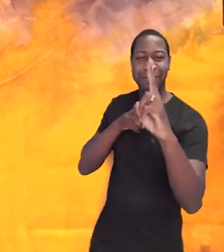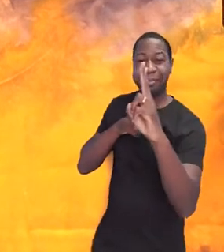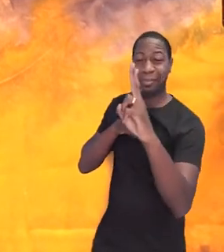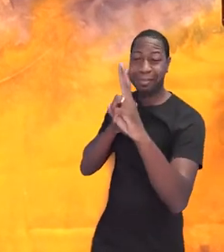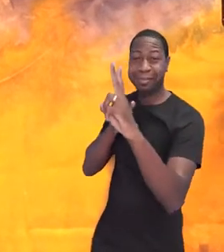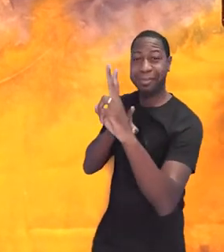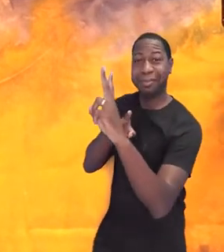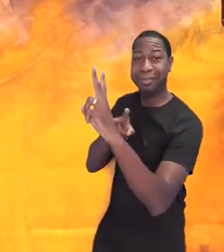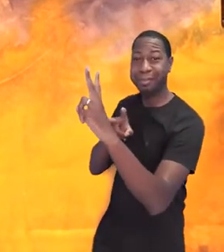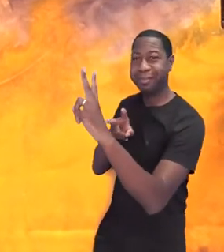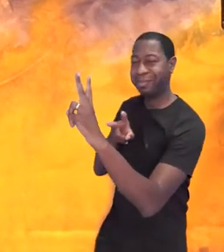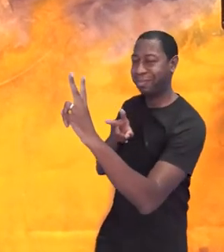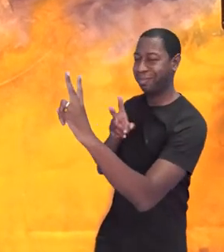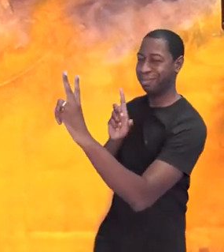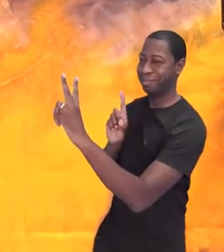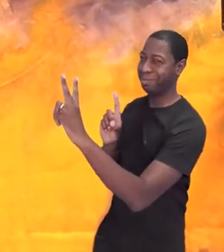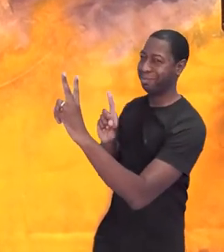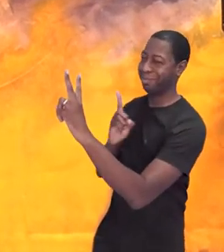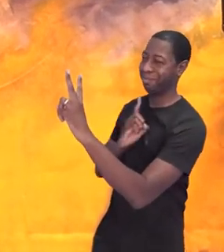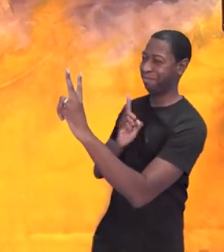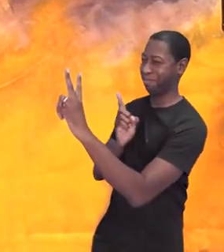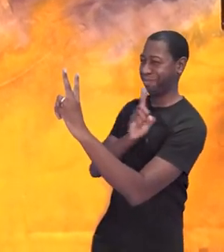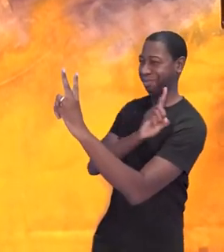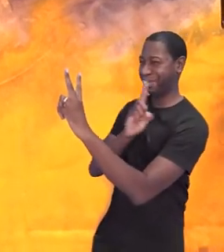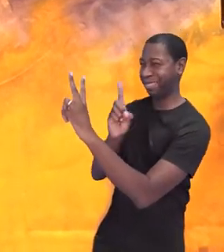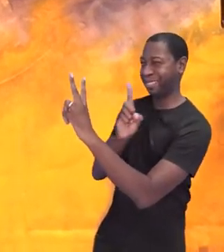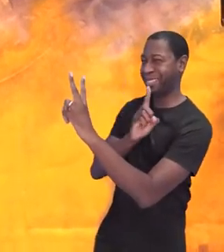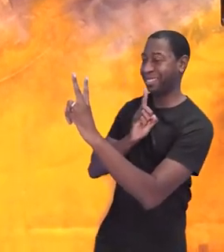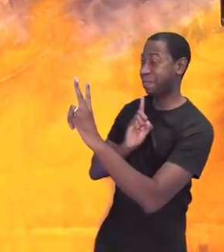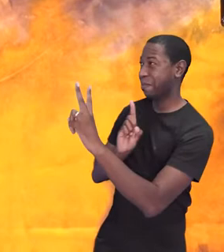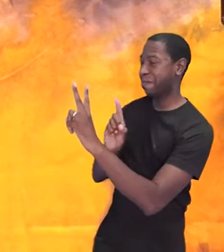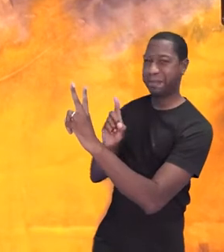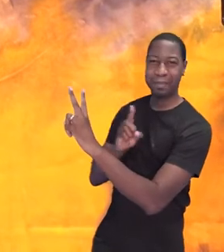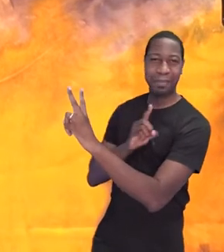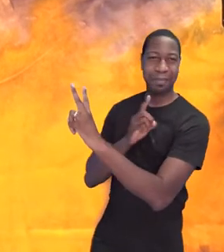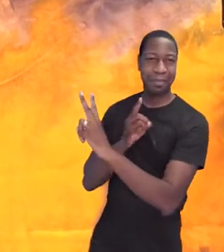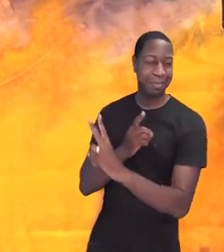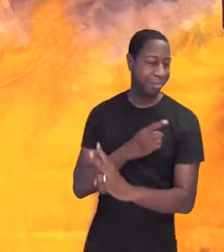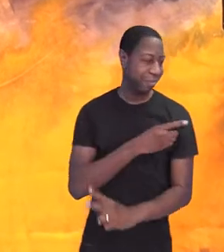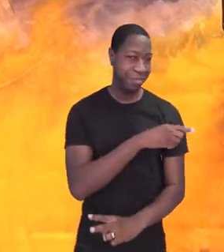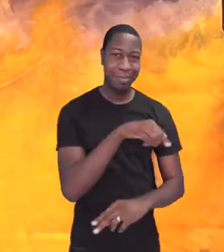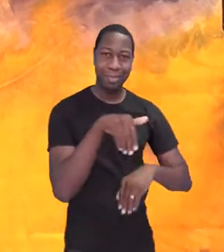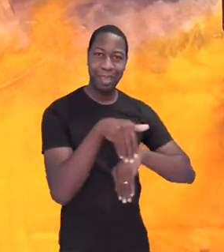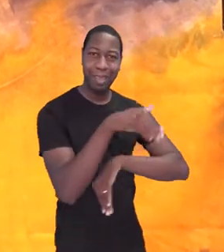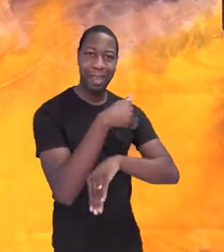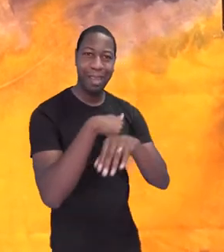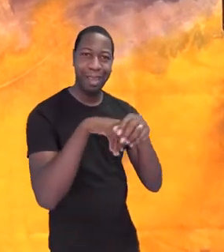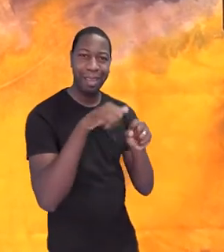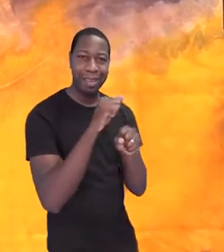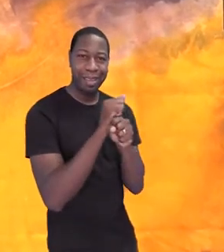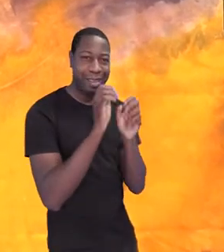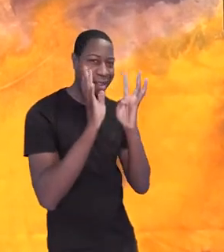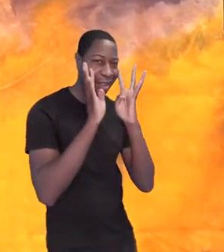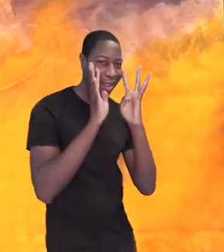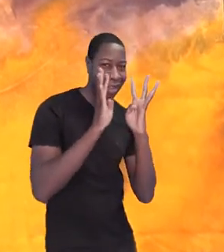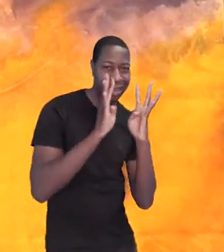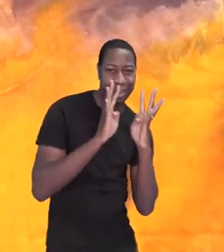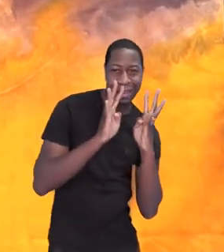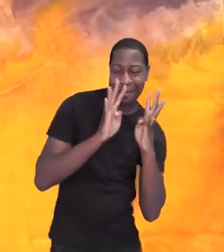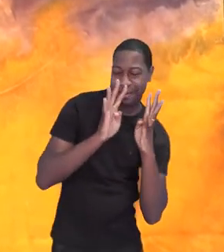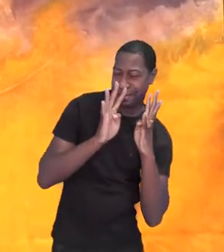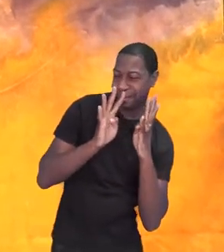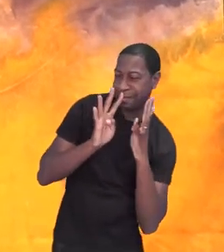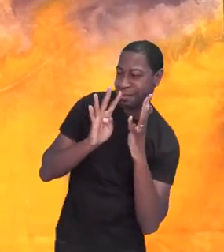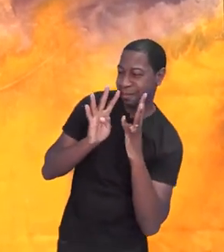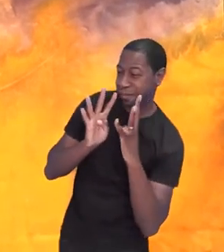vai. Não vou não. Parece que a rua parou pra escutá-las. Nem